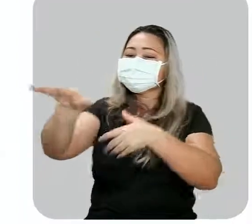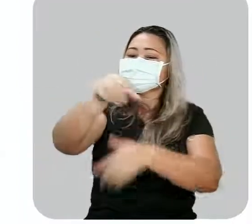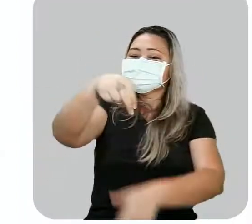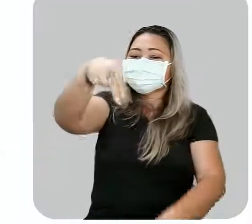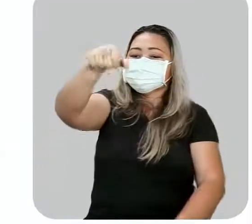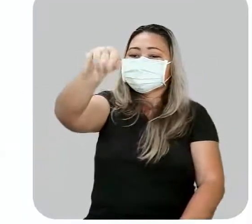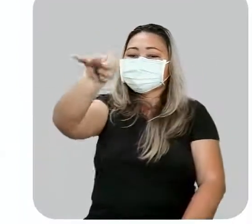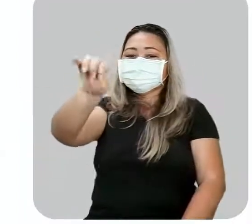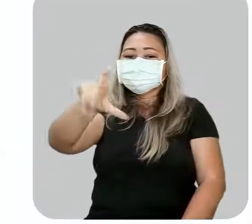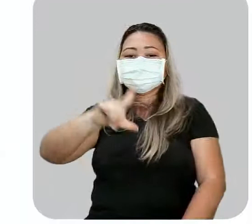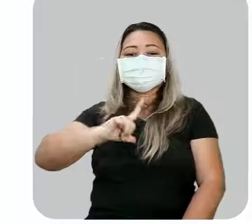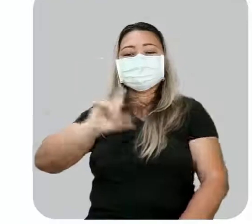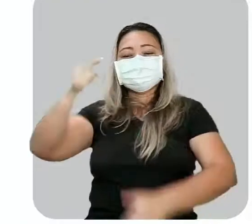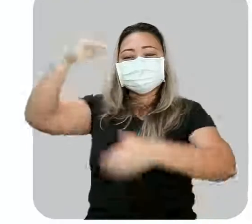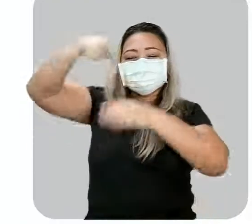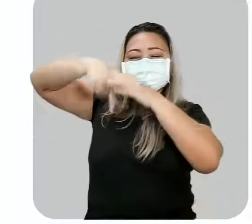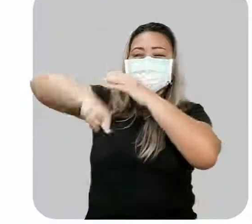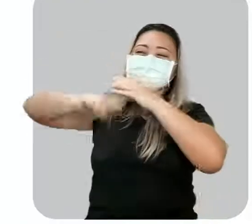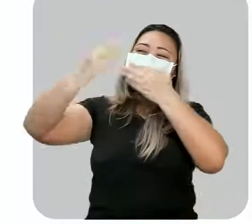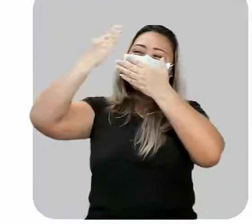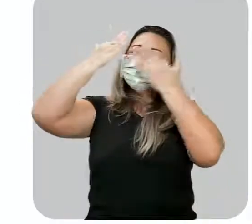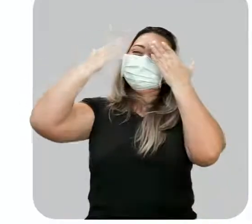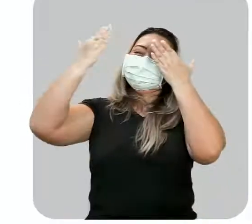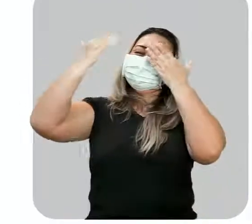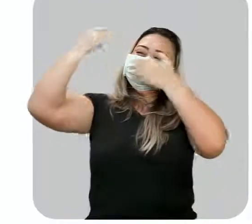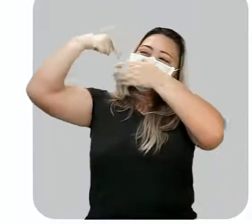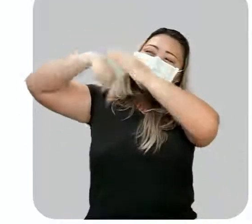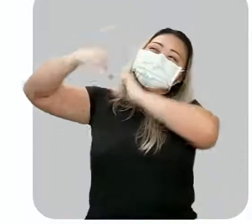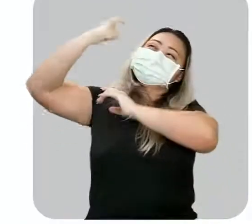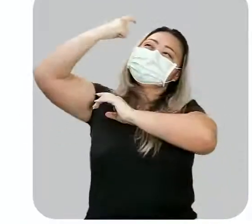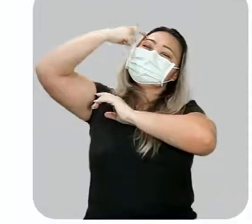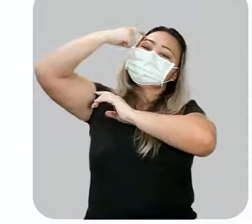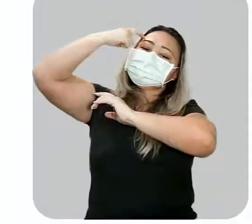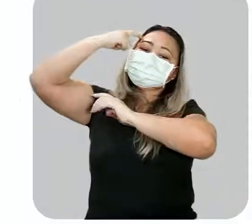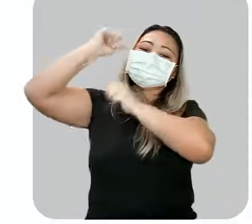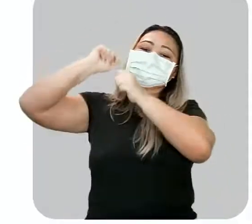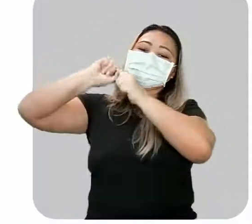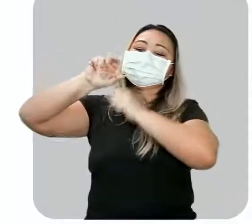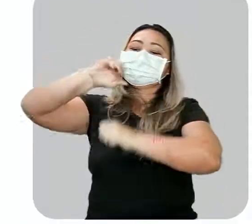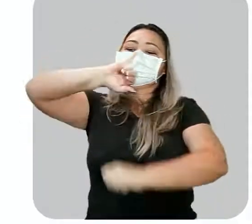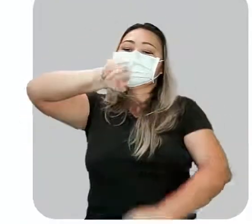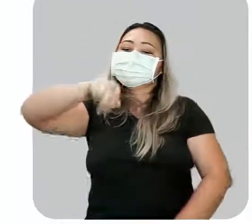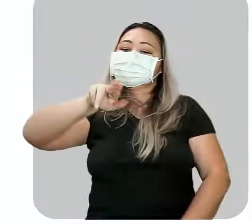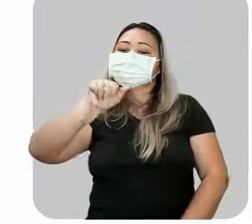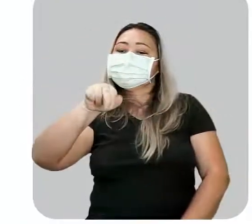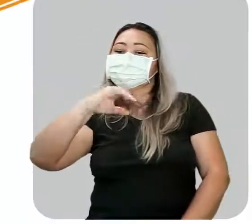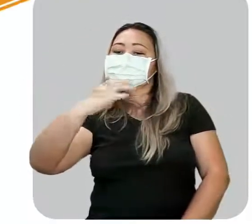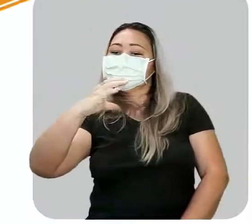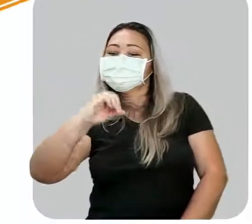penetrando fundo na psicologia do jagunço do Brasil Central.